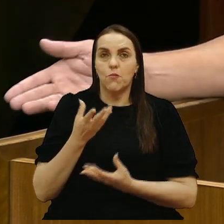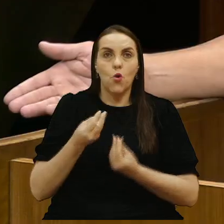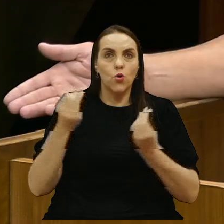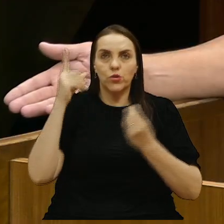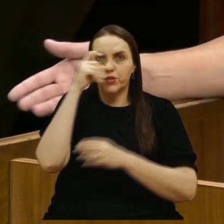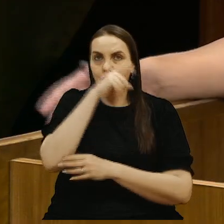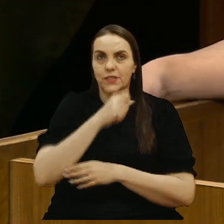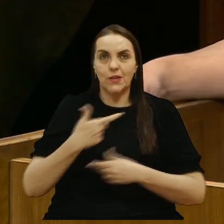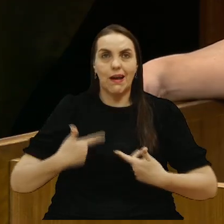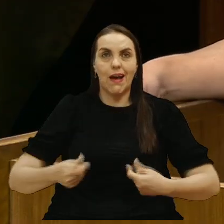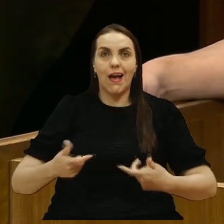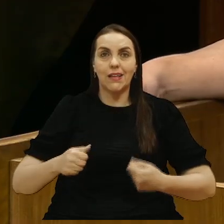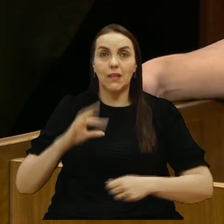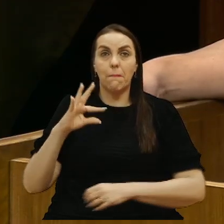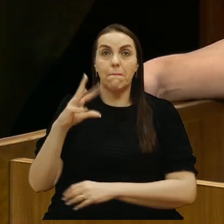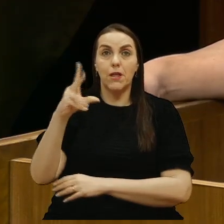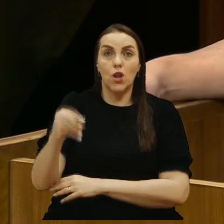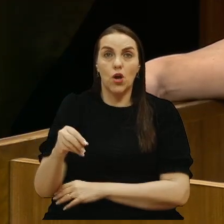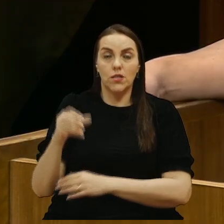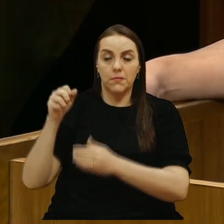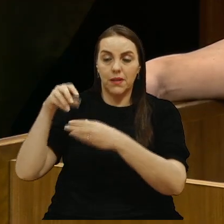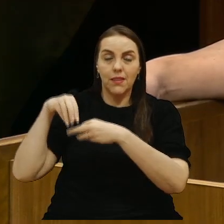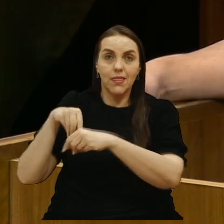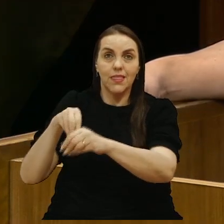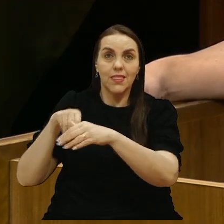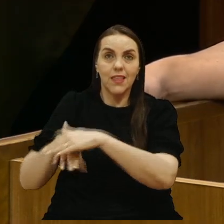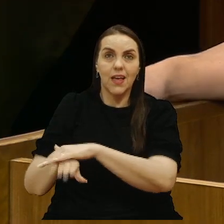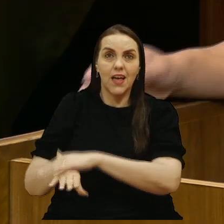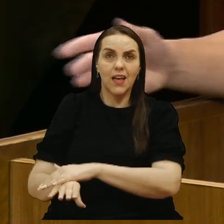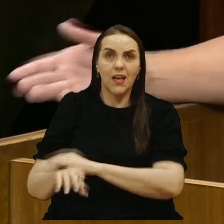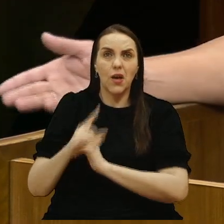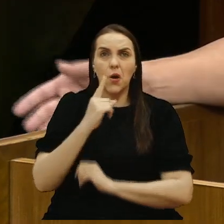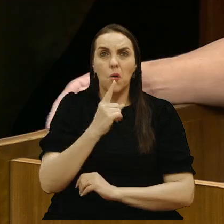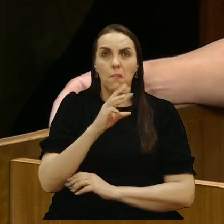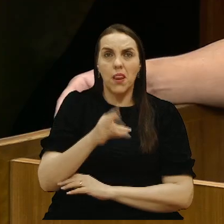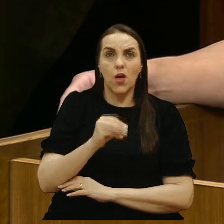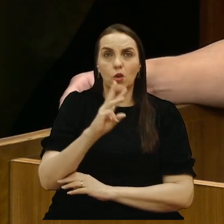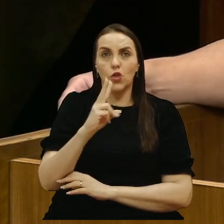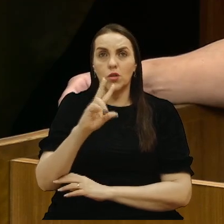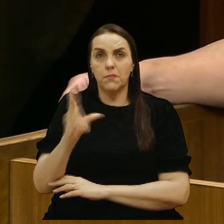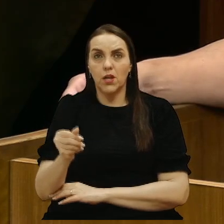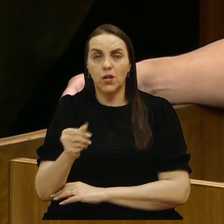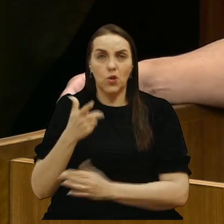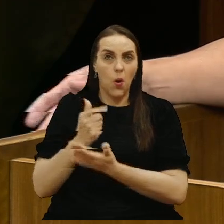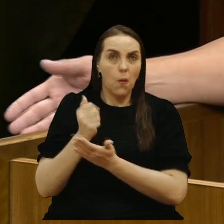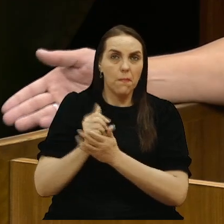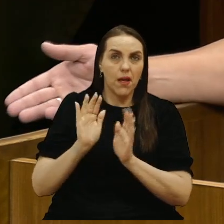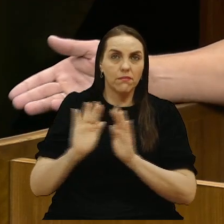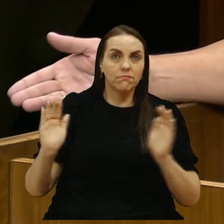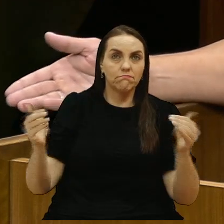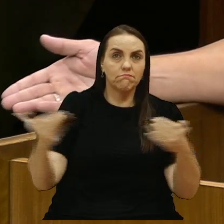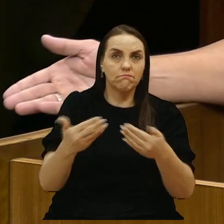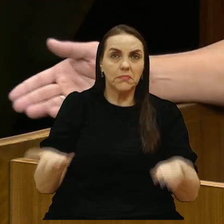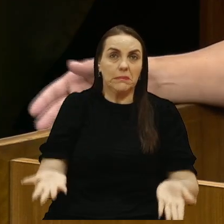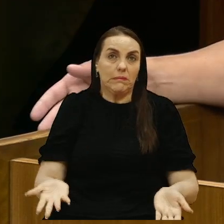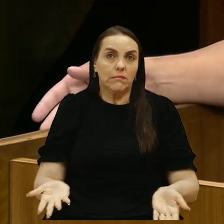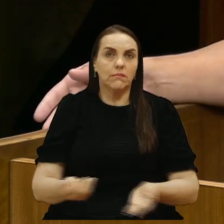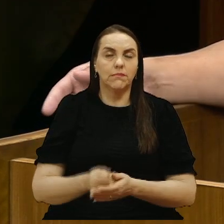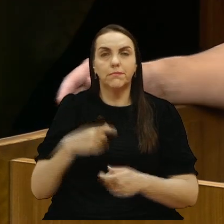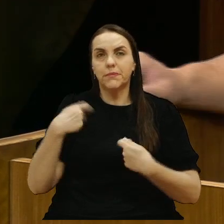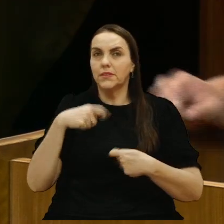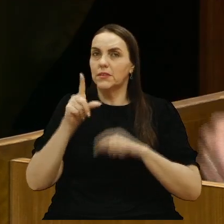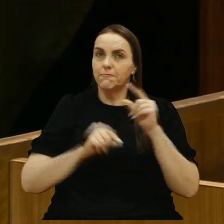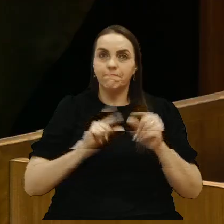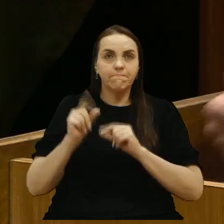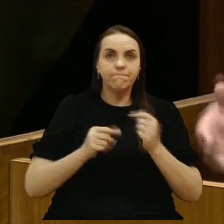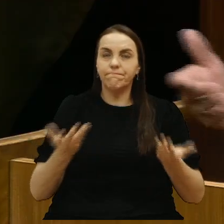gasta milhões para enterrar, mas daí não tem 1, 2 milhões para comprar em container. Tem que ter alguma alternativa para